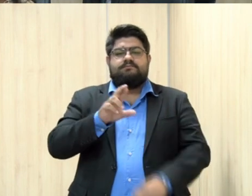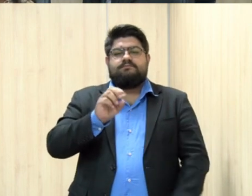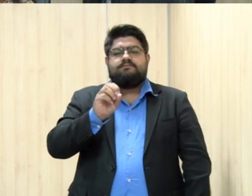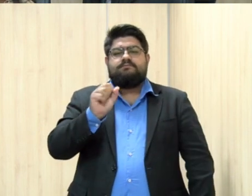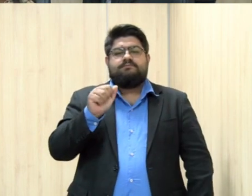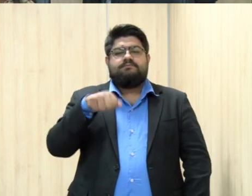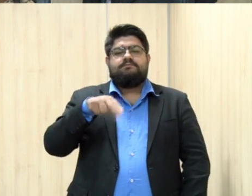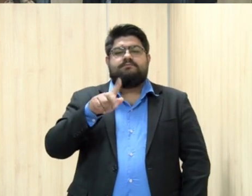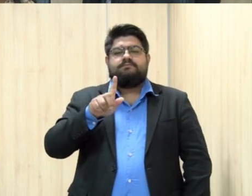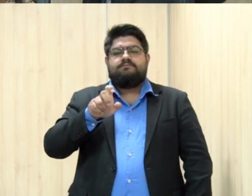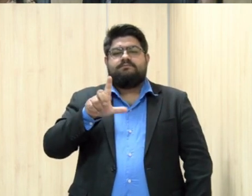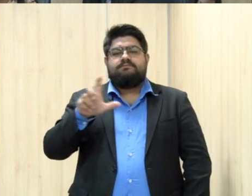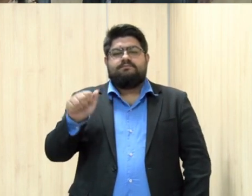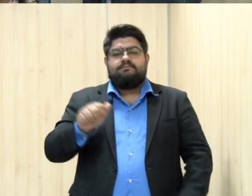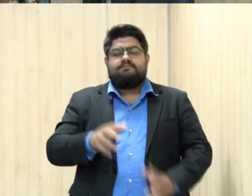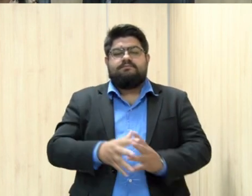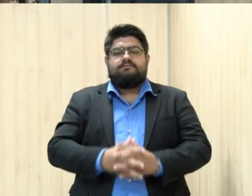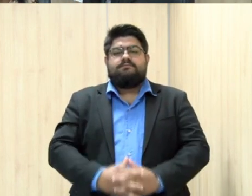Donadon